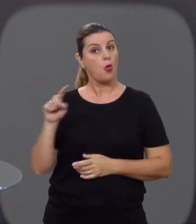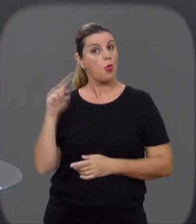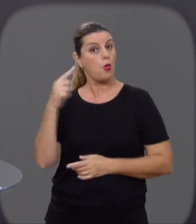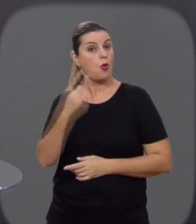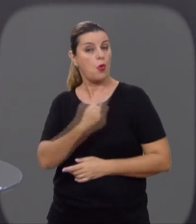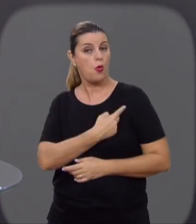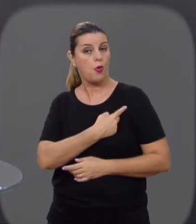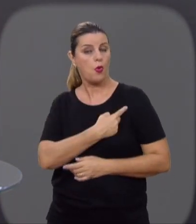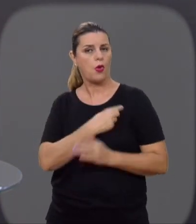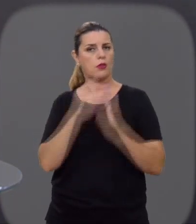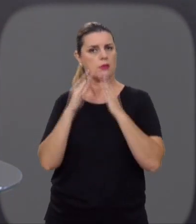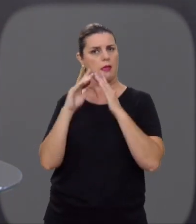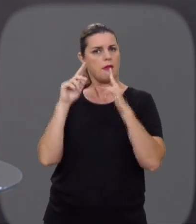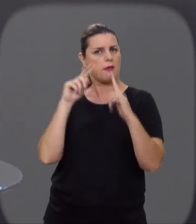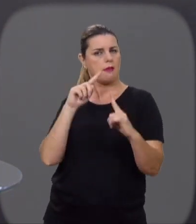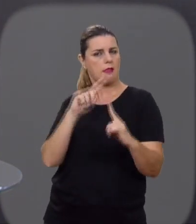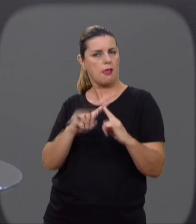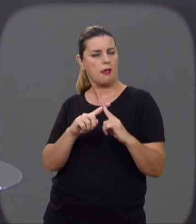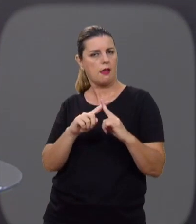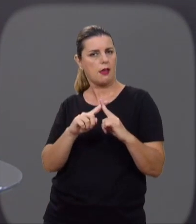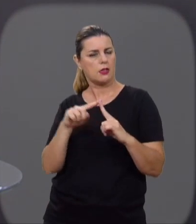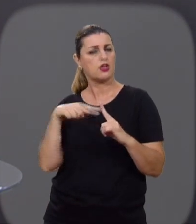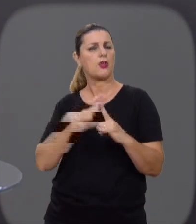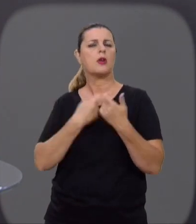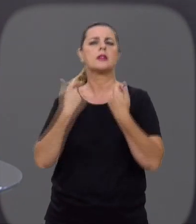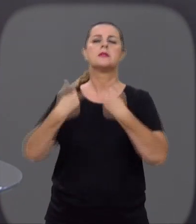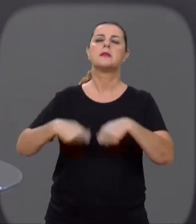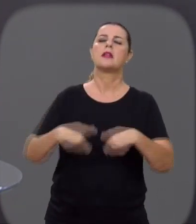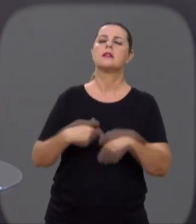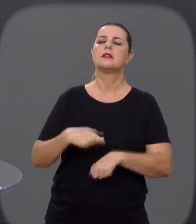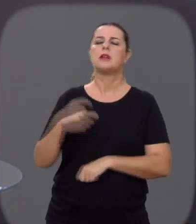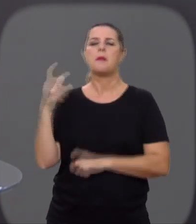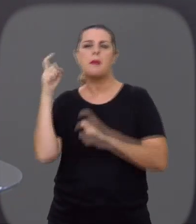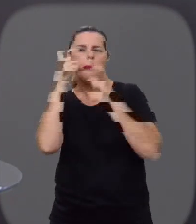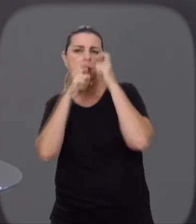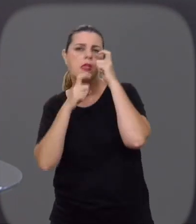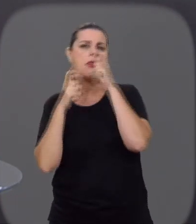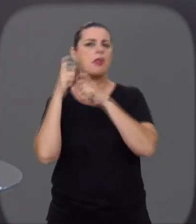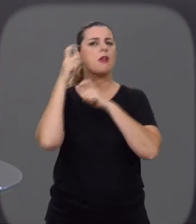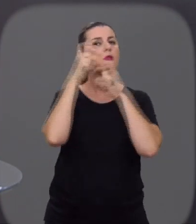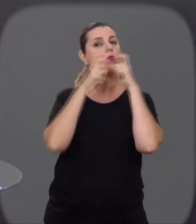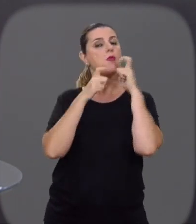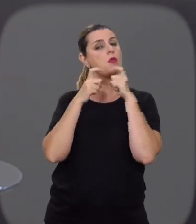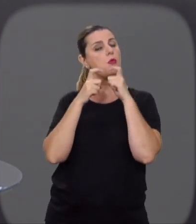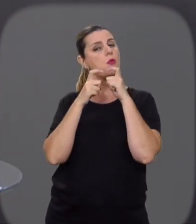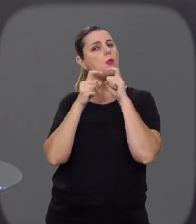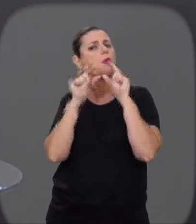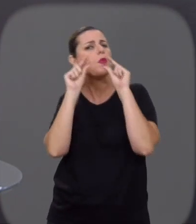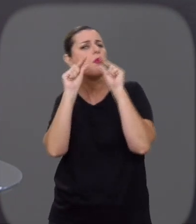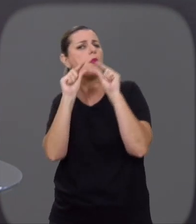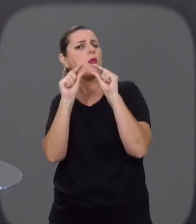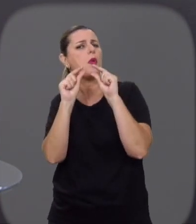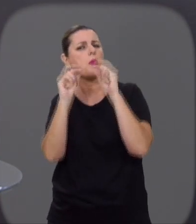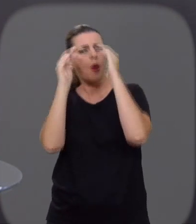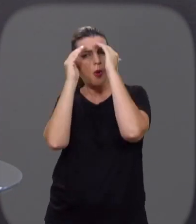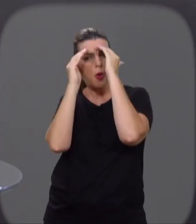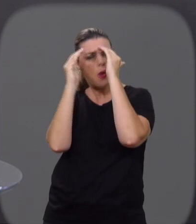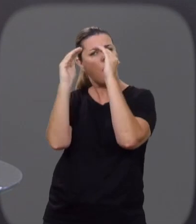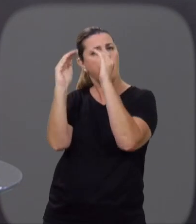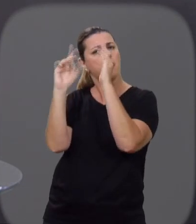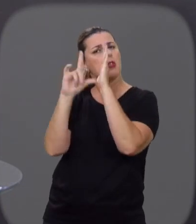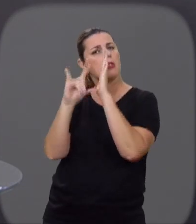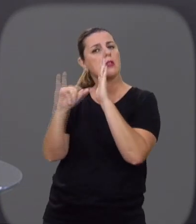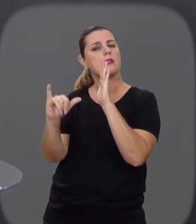Nós, como igreja, né, nós precisamos nos ater a obedecer às